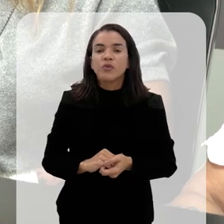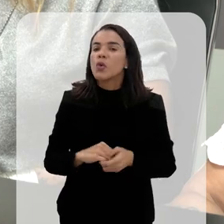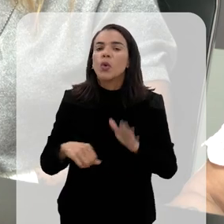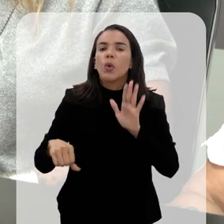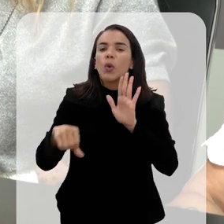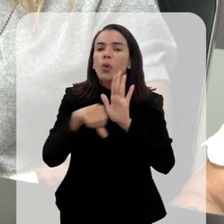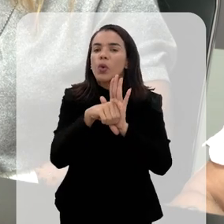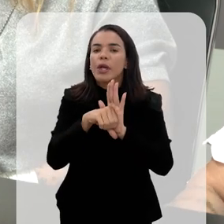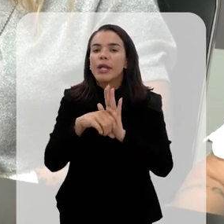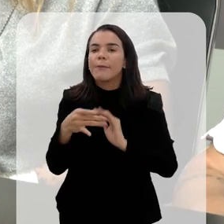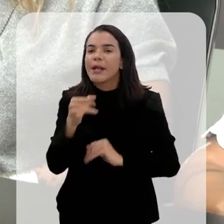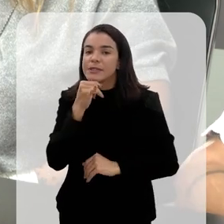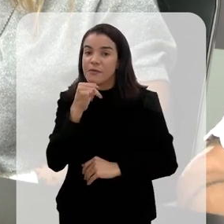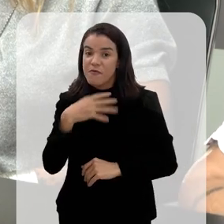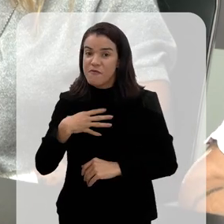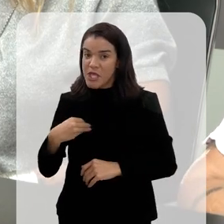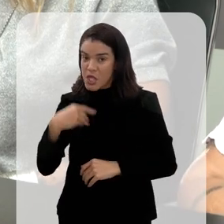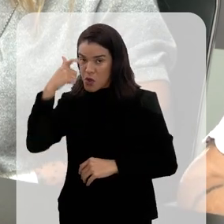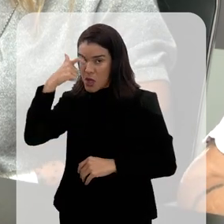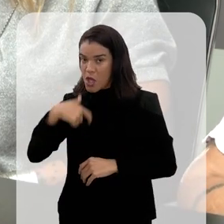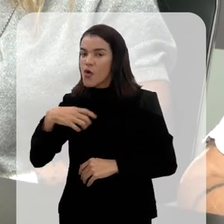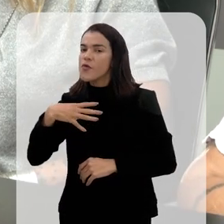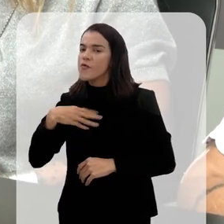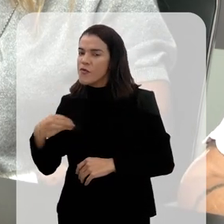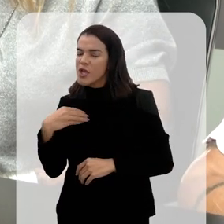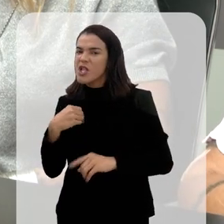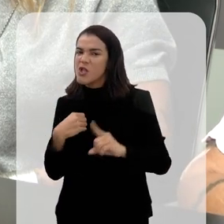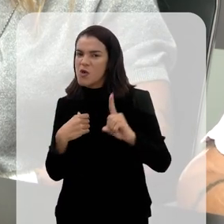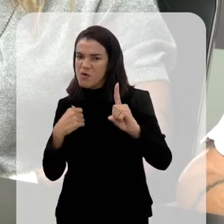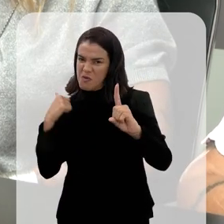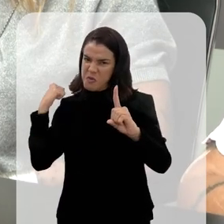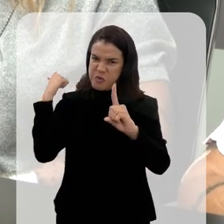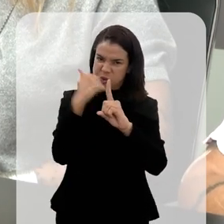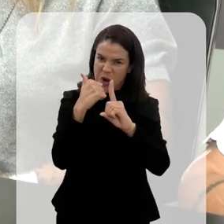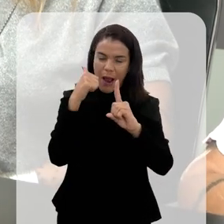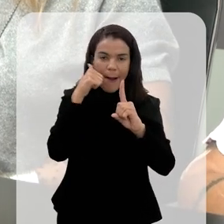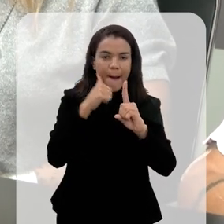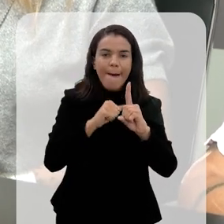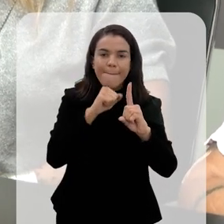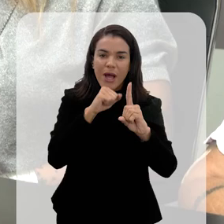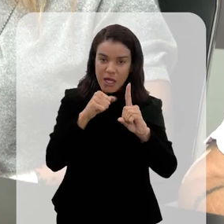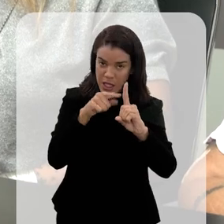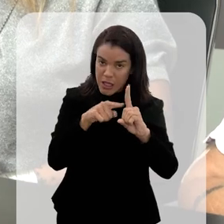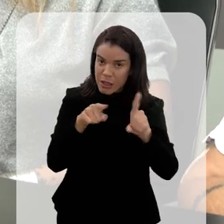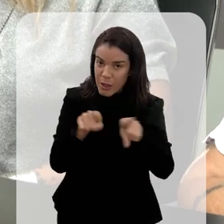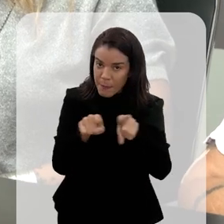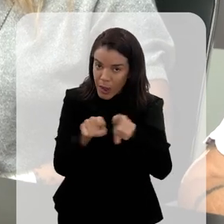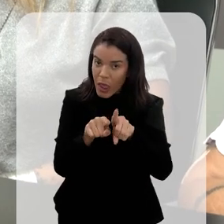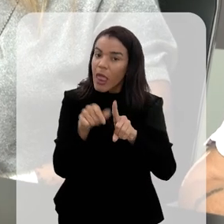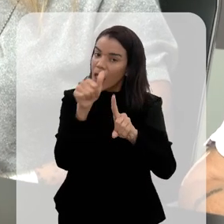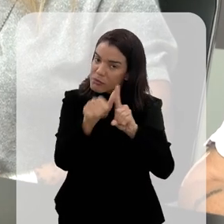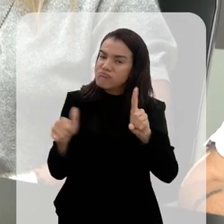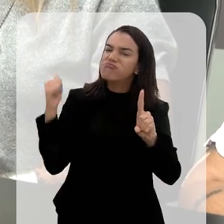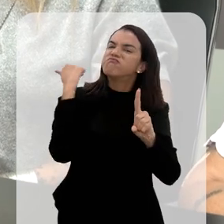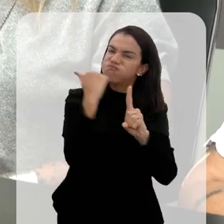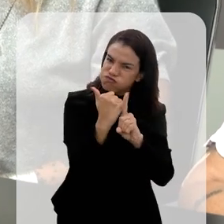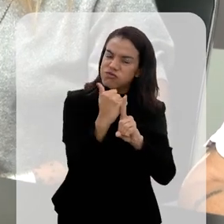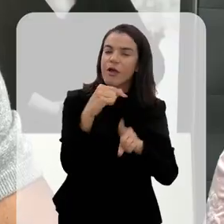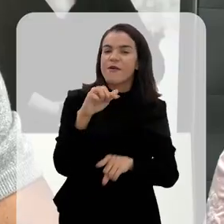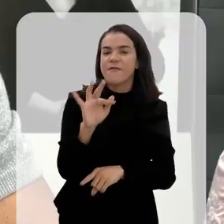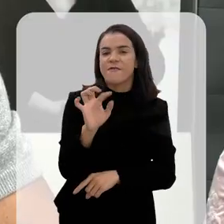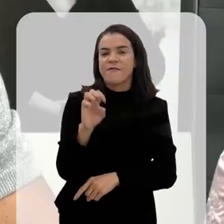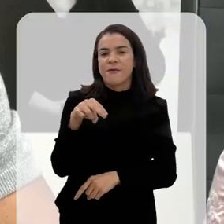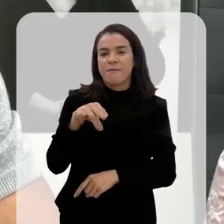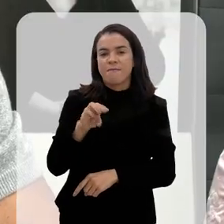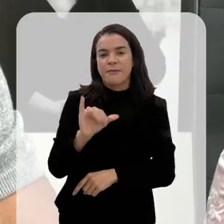esse crime é cometido por um filho, ele conta como feminicídio? Também. Também? Também. Ele conta